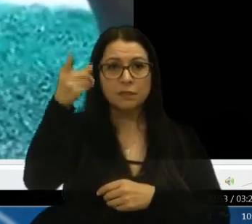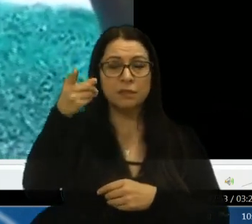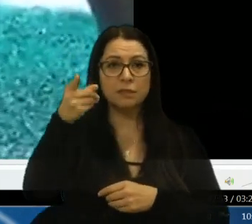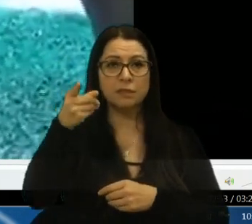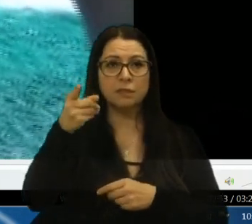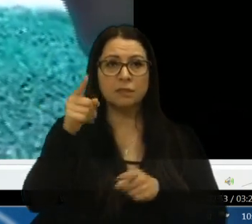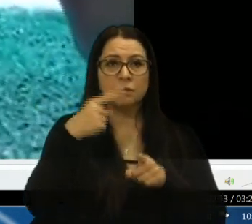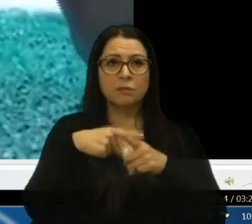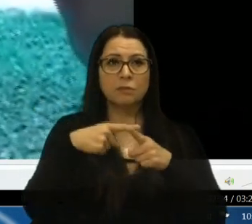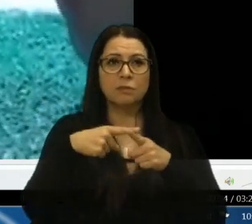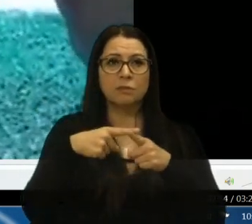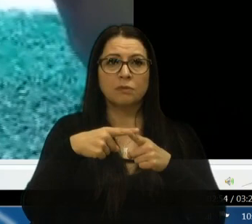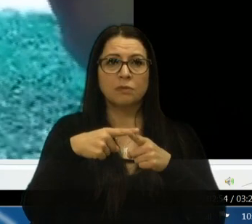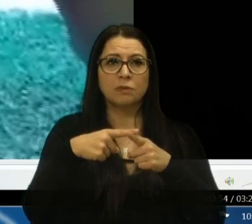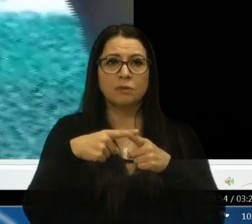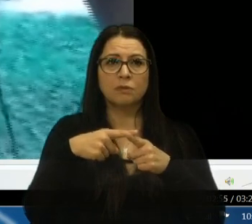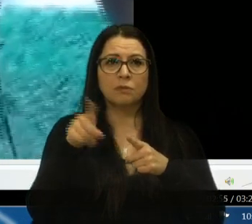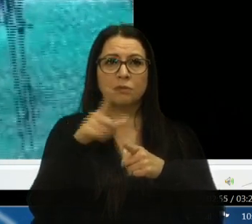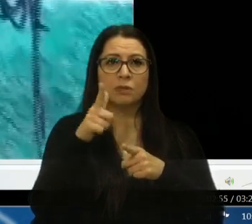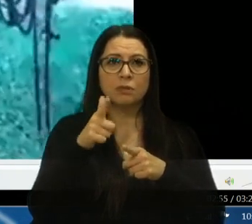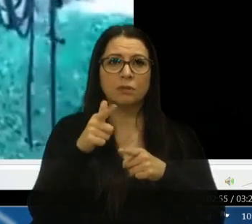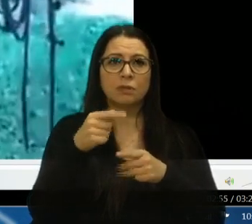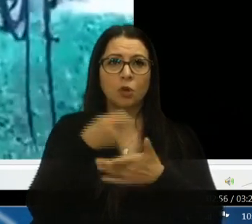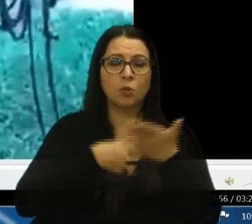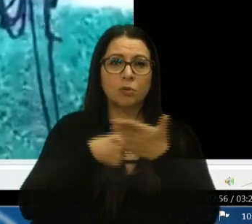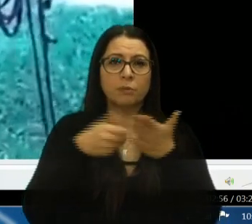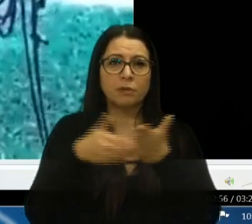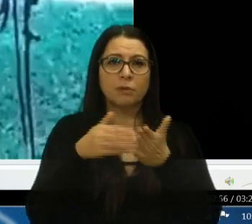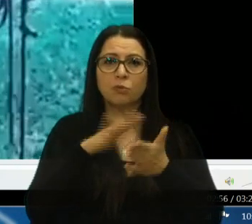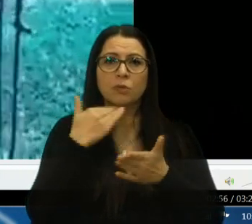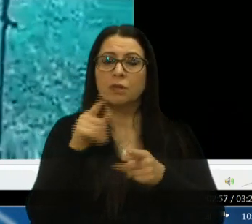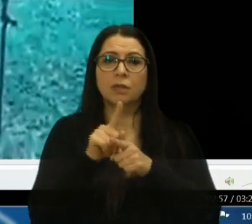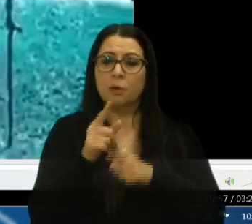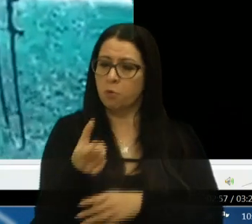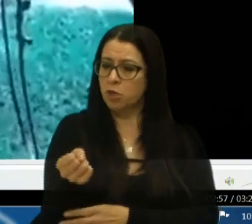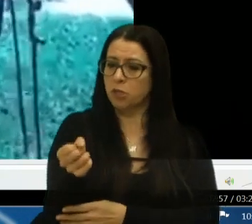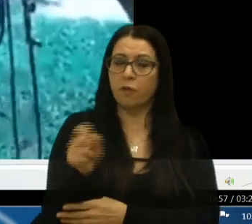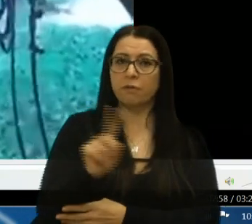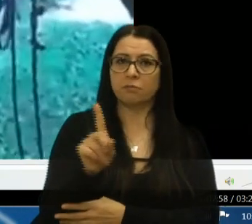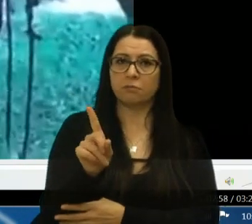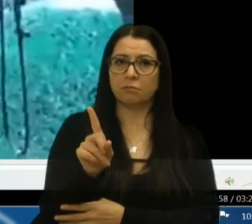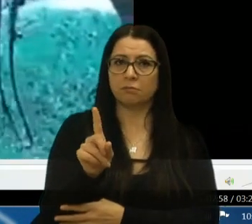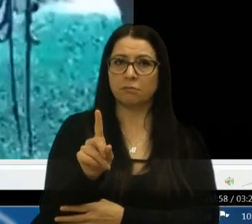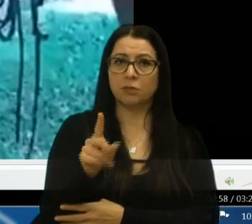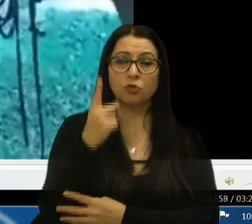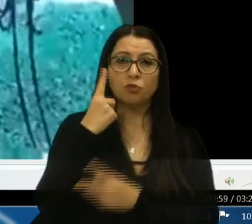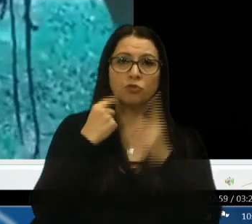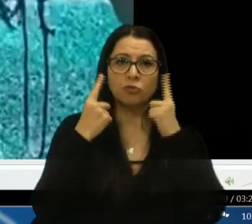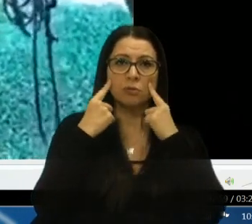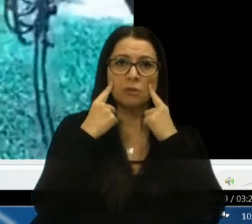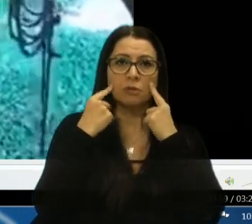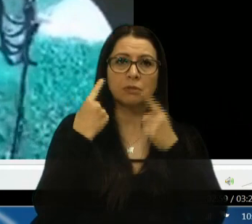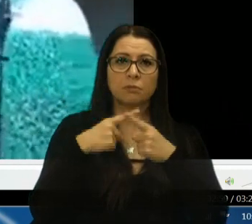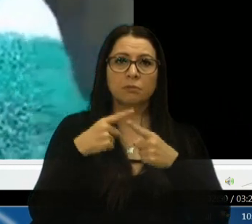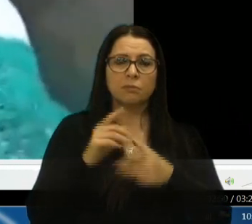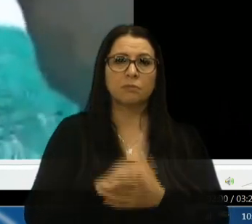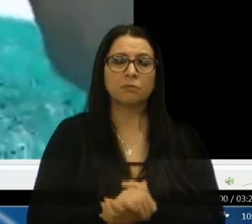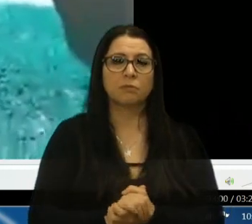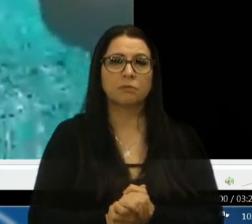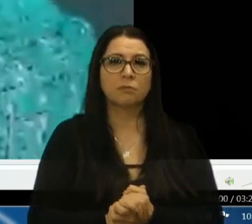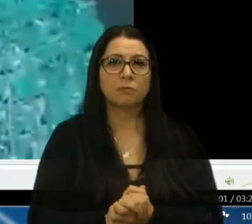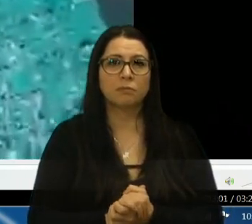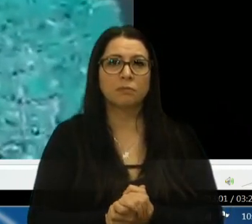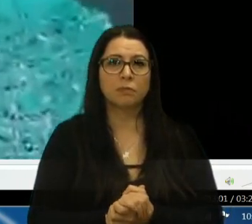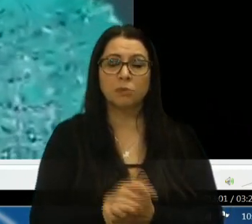foi por causa que nós lutamos até morrer, não por covardia. E eu tô chorando não é